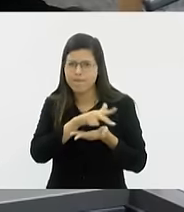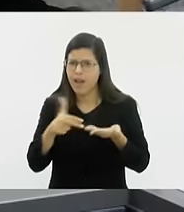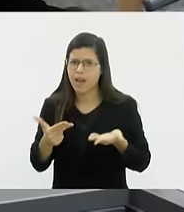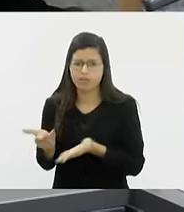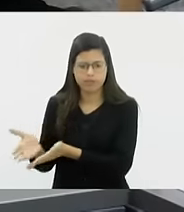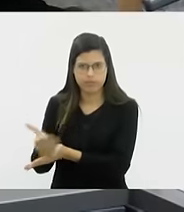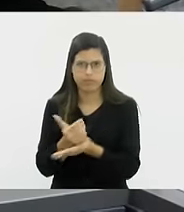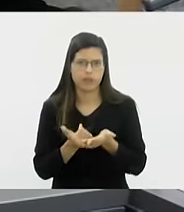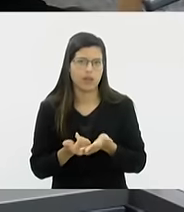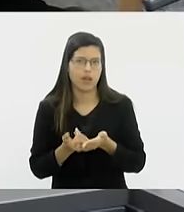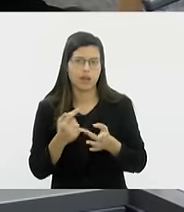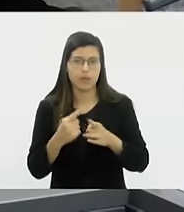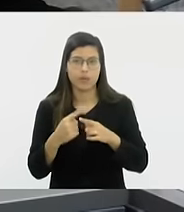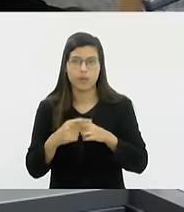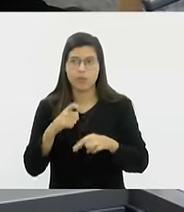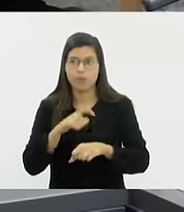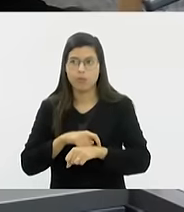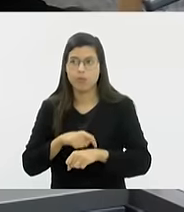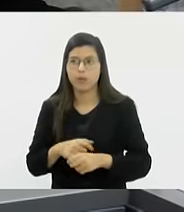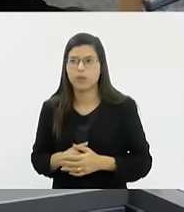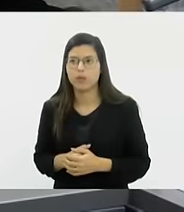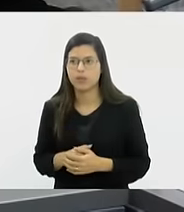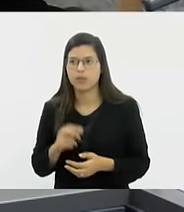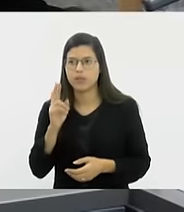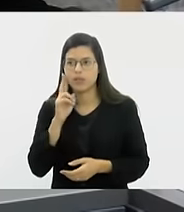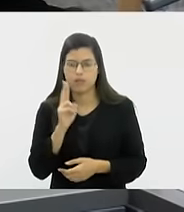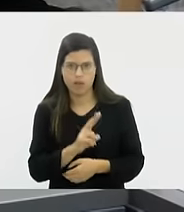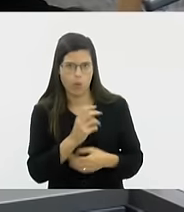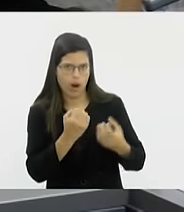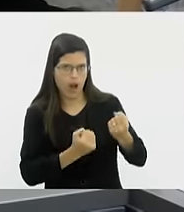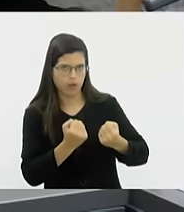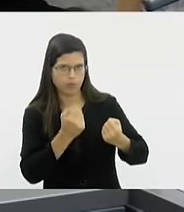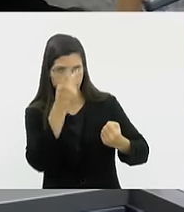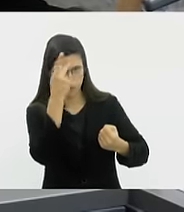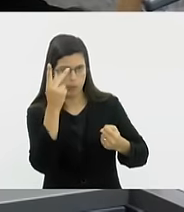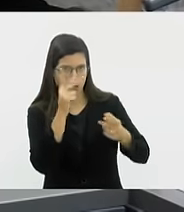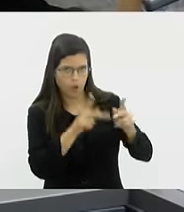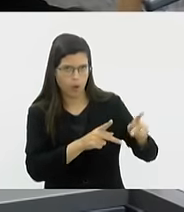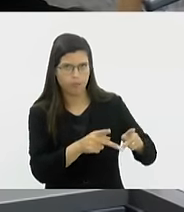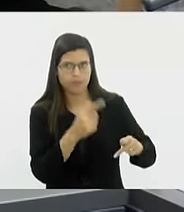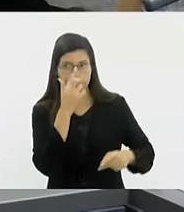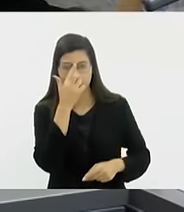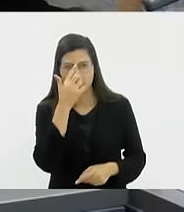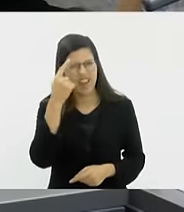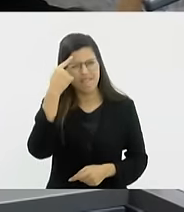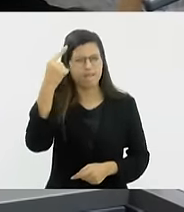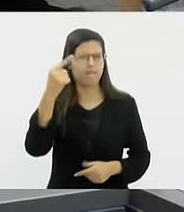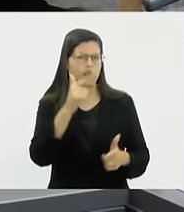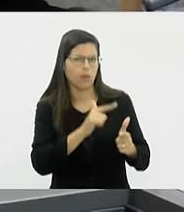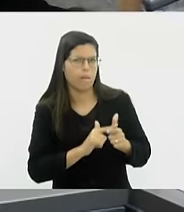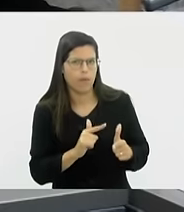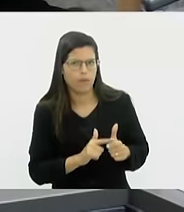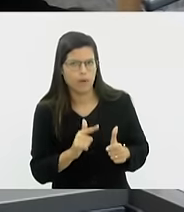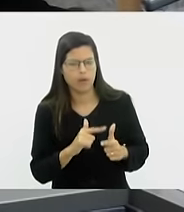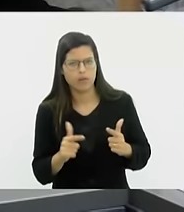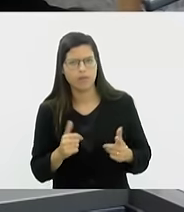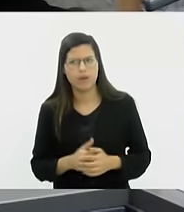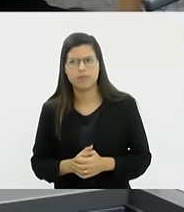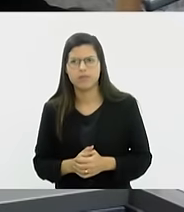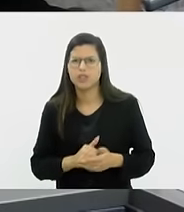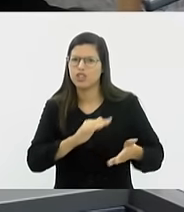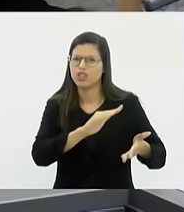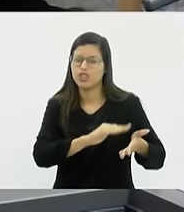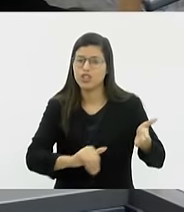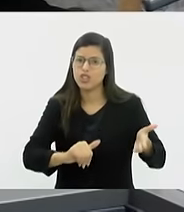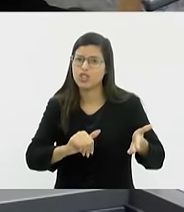partir do momento que você olha ali o carro do cidadão, né, inventa um problema e tira aquele meio, né, de